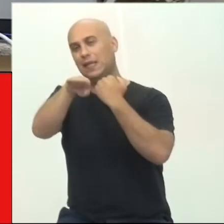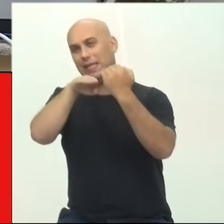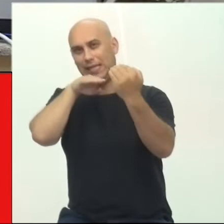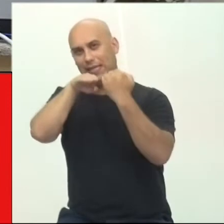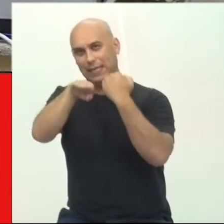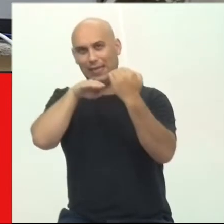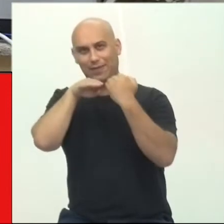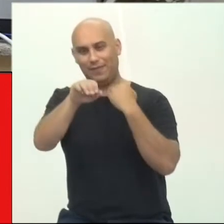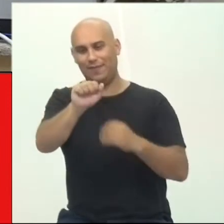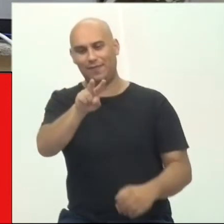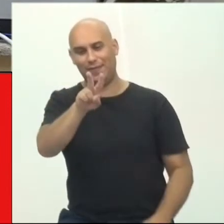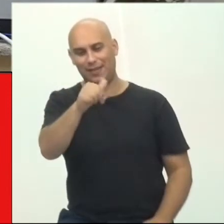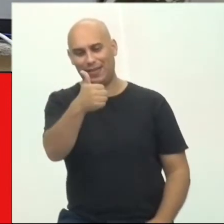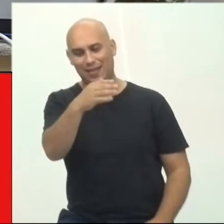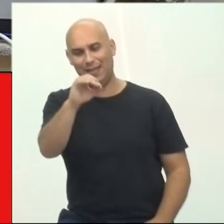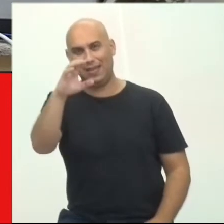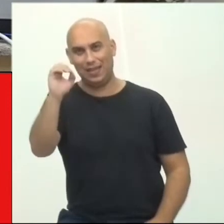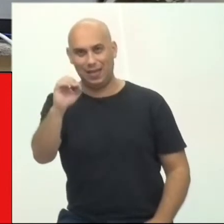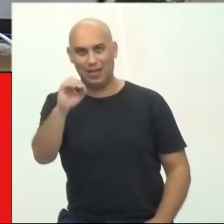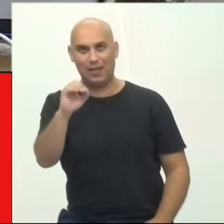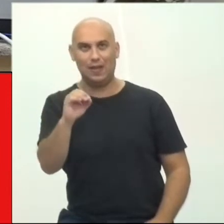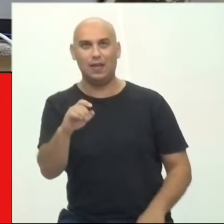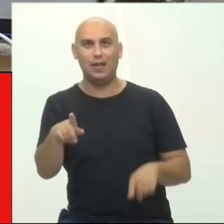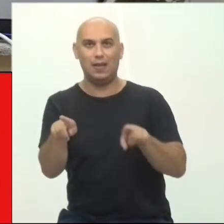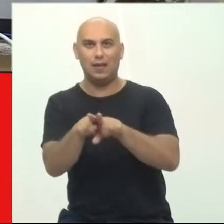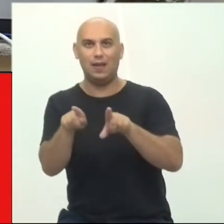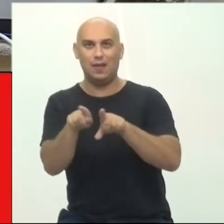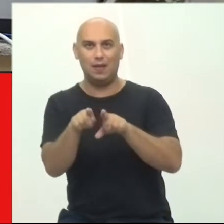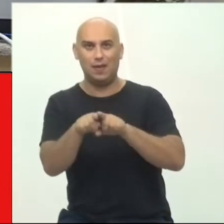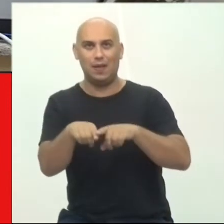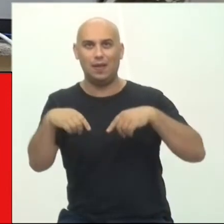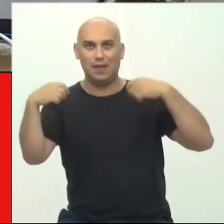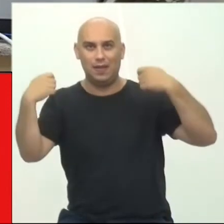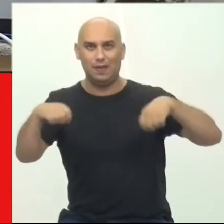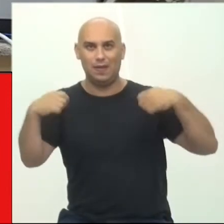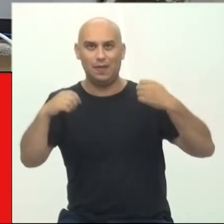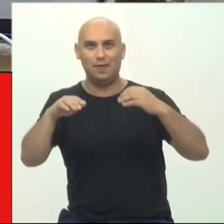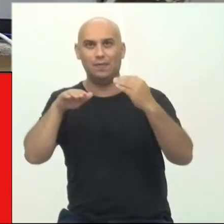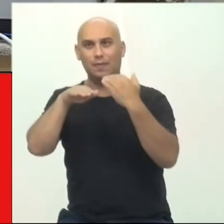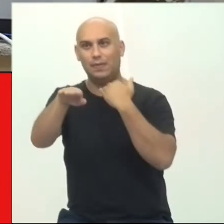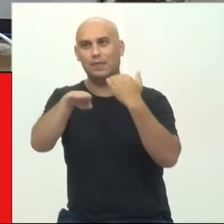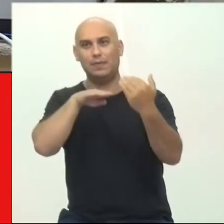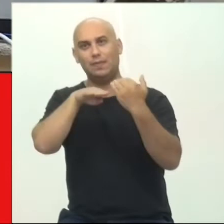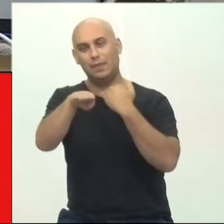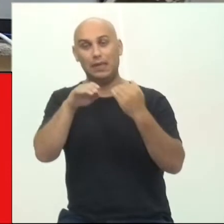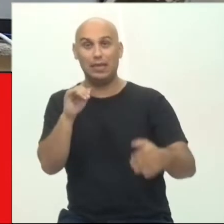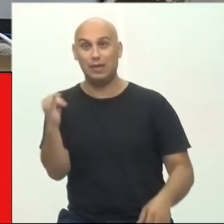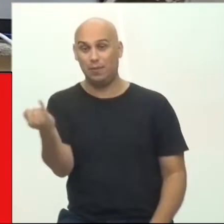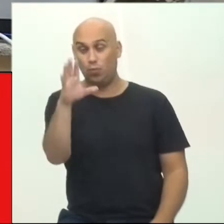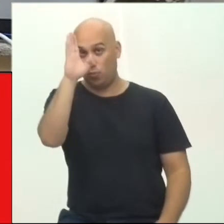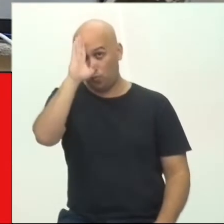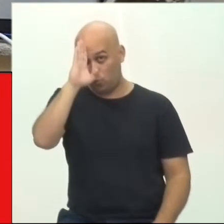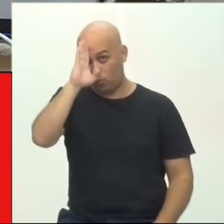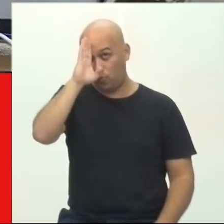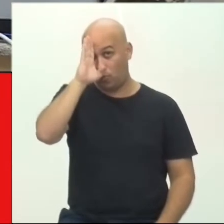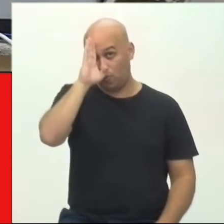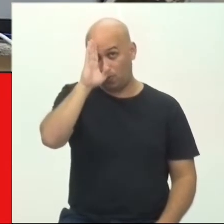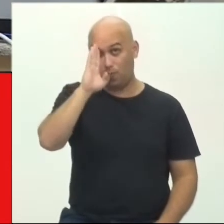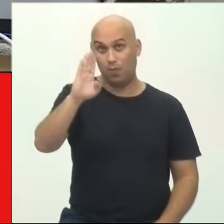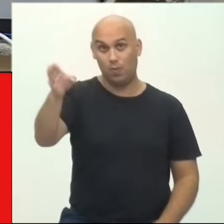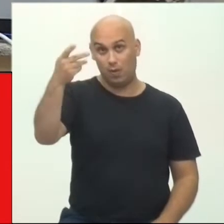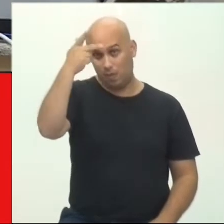ele vai precisar... A nossa Centenário, a ciclovia da Centenário precisa ser uma veia artéria. Para que esse